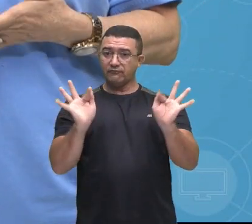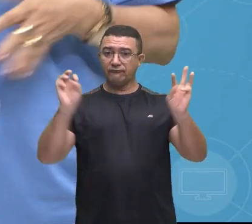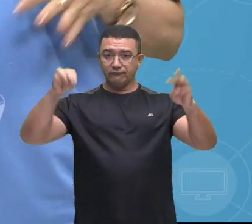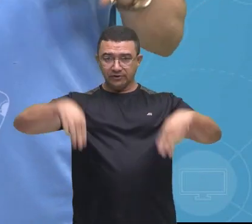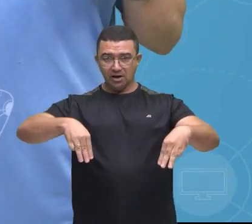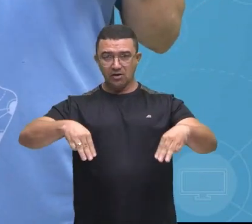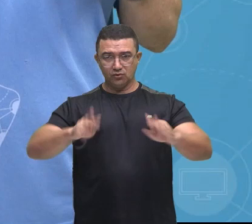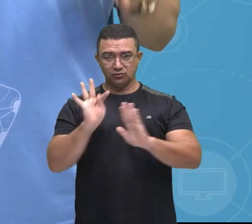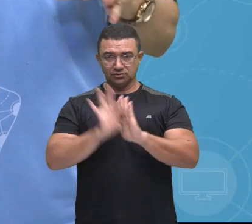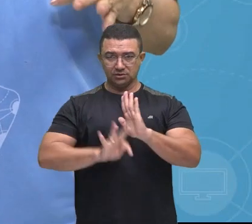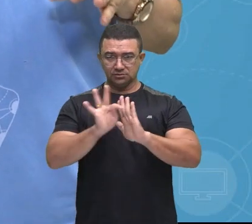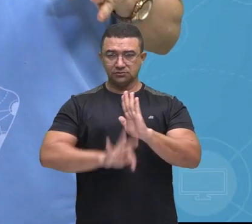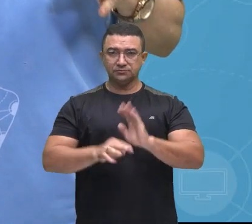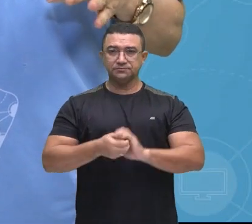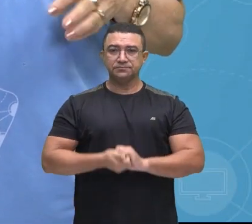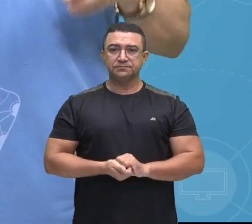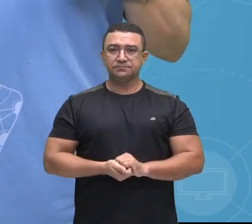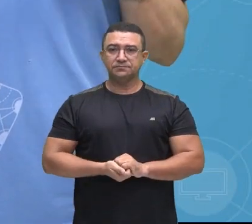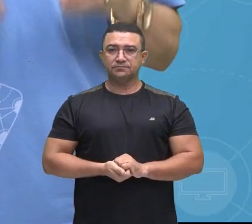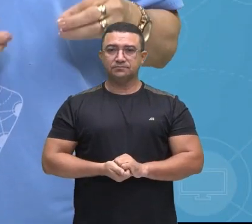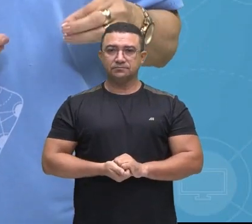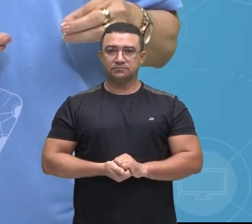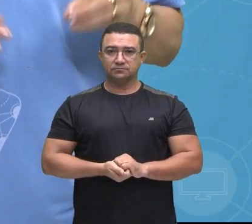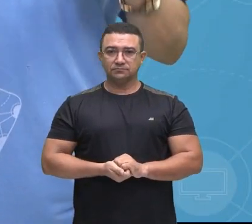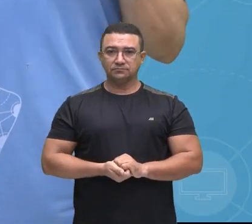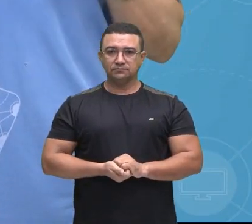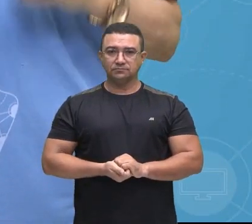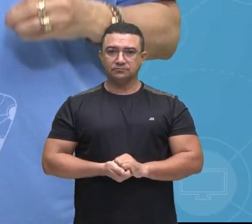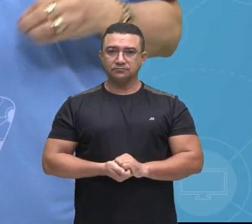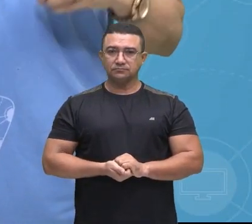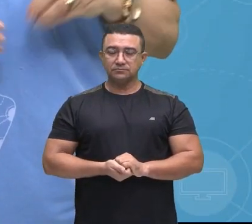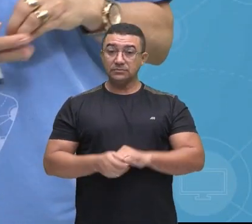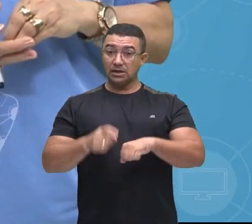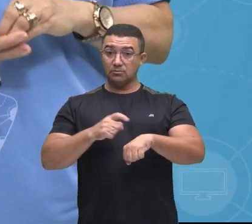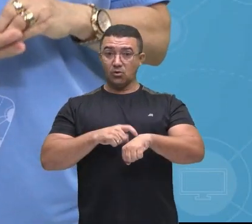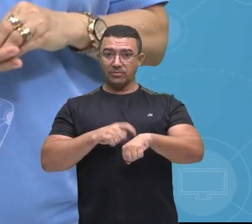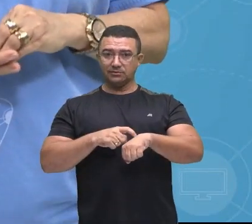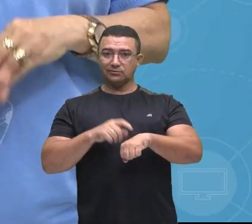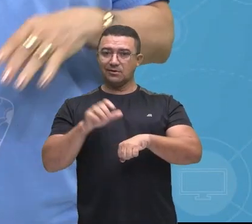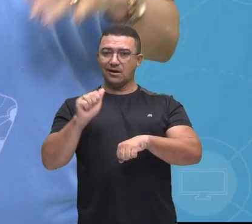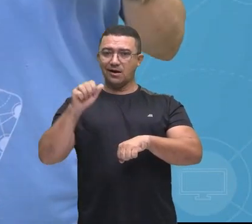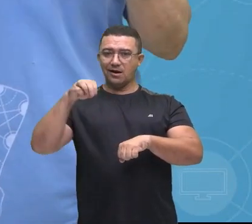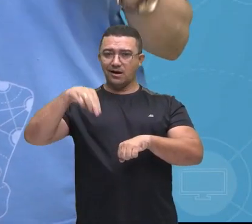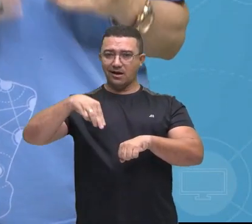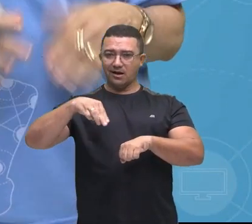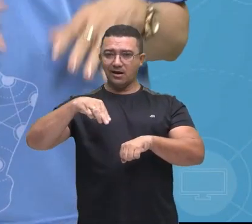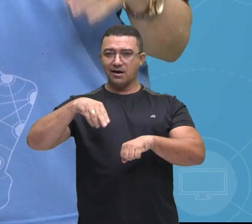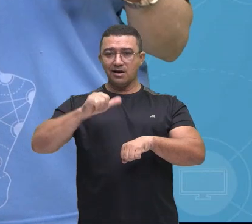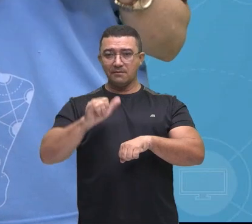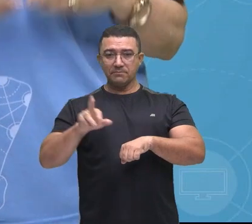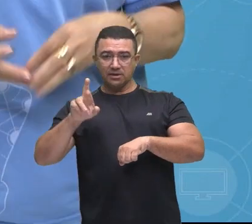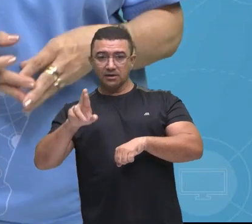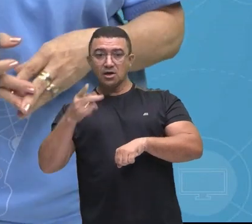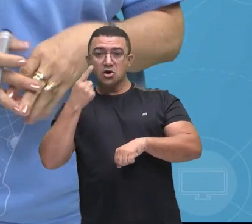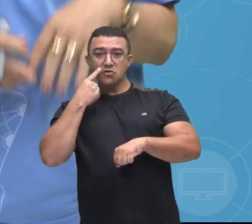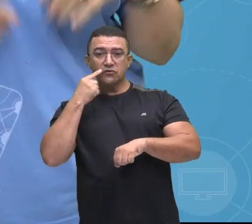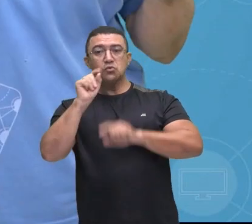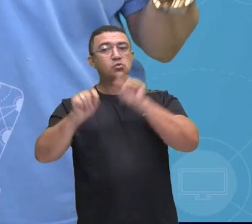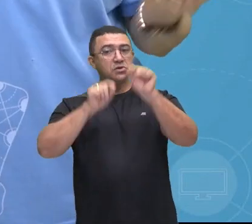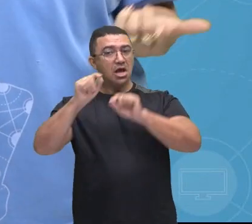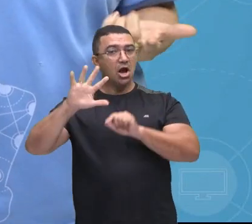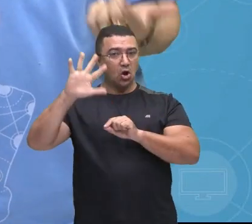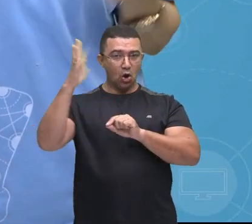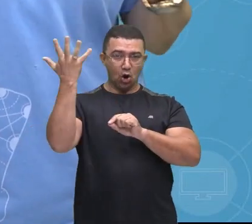texto. Então, vamos lá. No momento, Amir acaba de reparar os danos